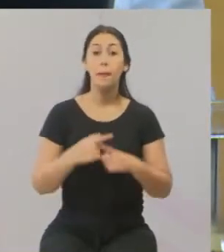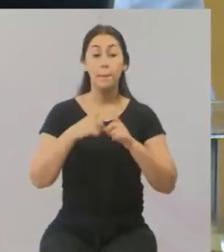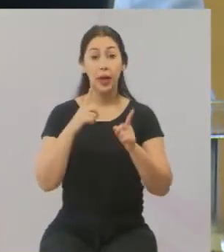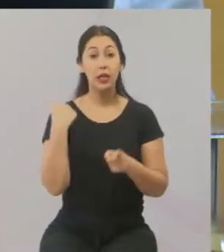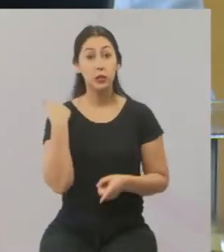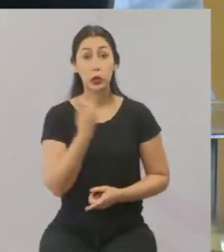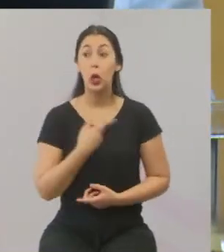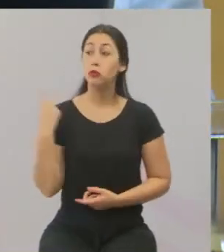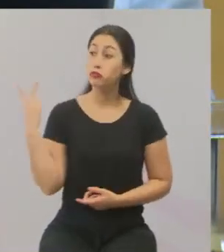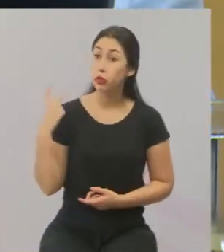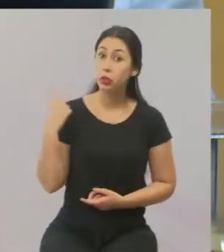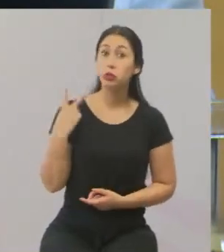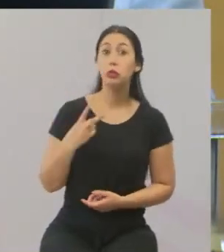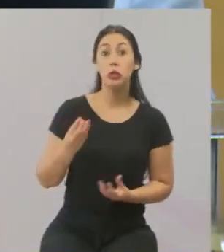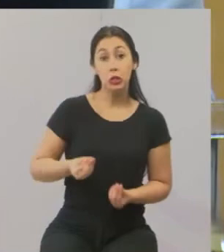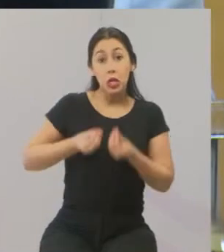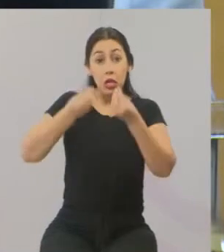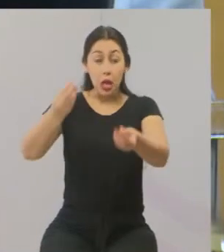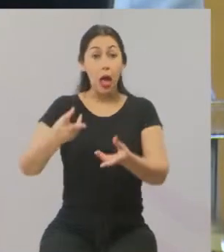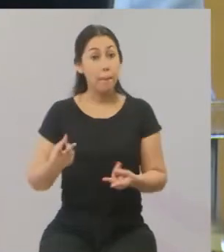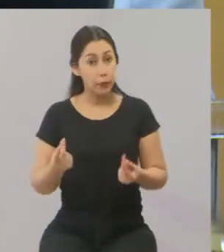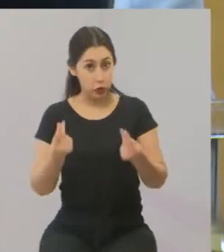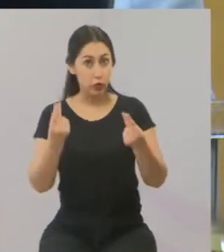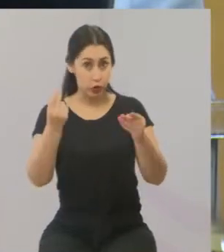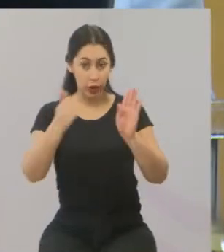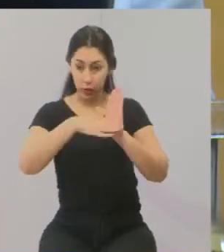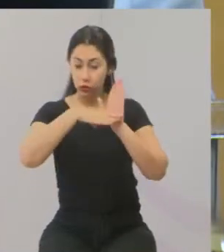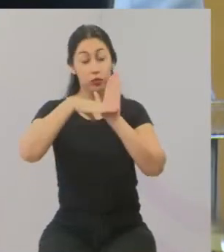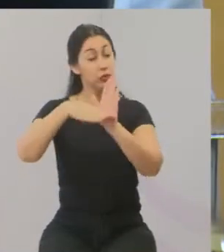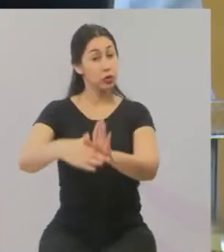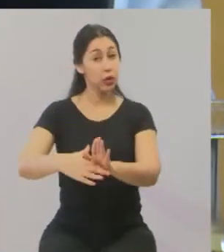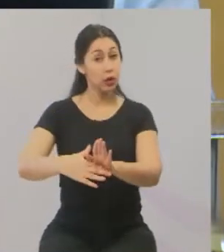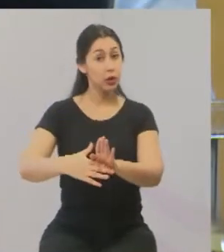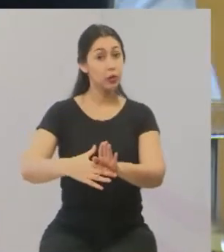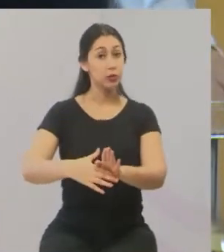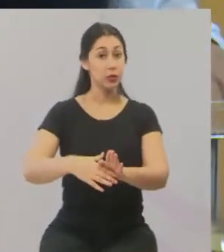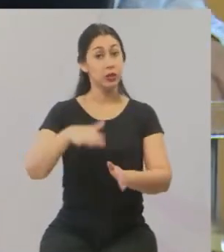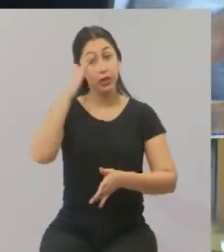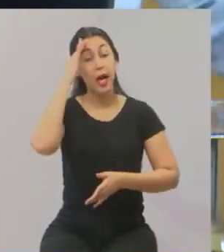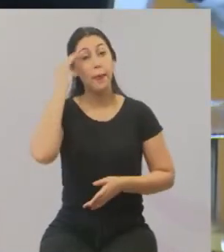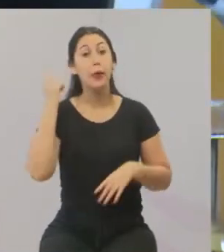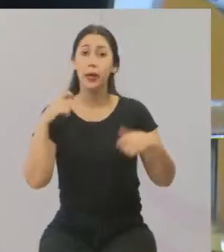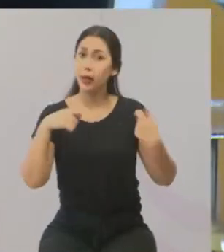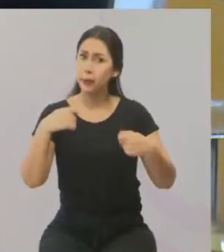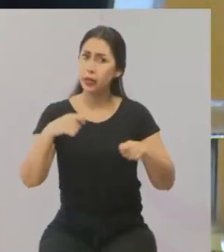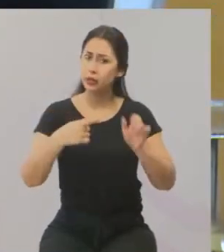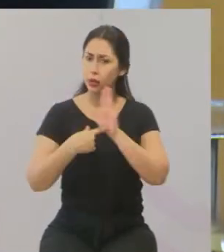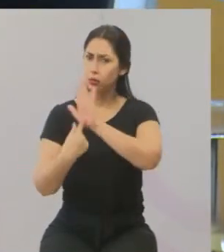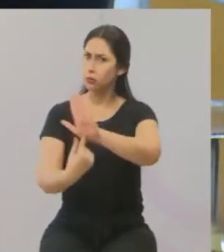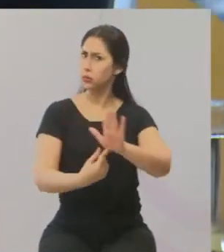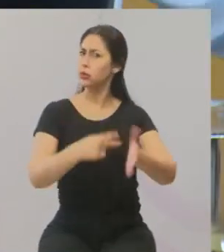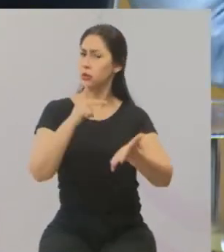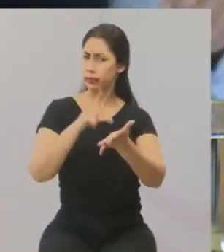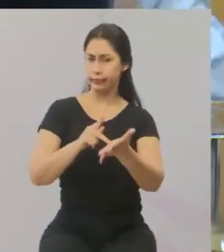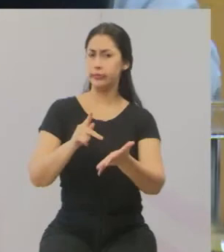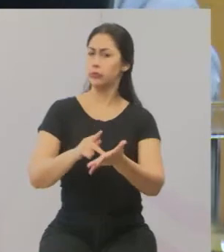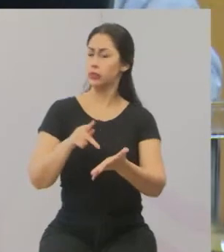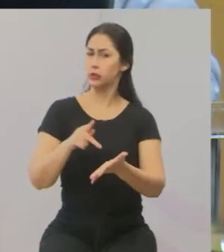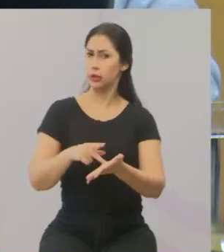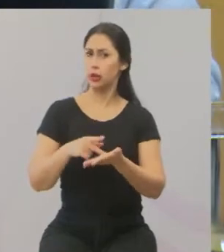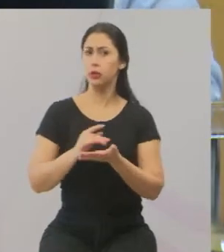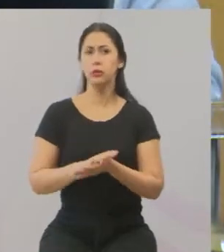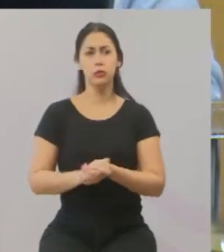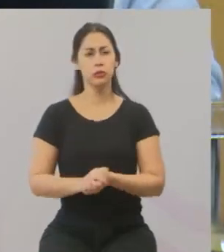para a reforma e ampliação de várias unidades básicas de saúde, e considerando a necessária transparência no que diz respeito a esse assunto, em razão da